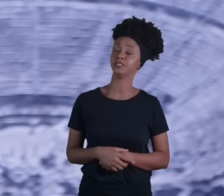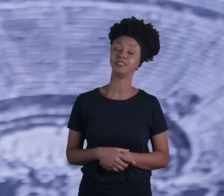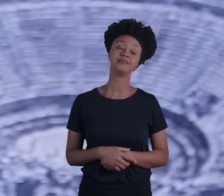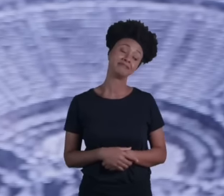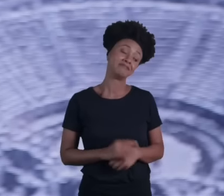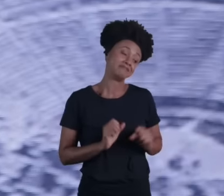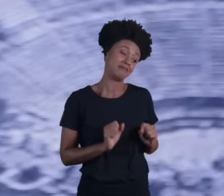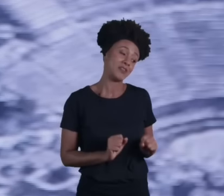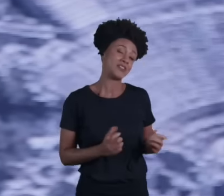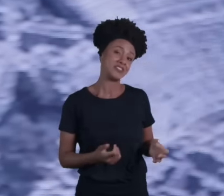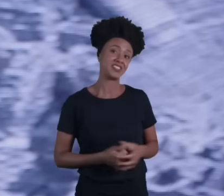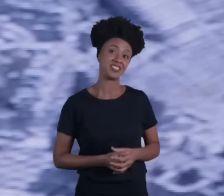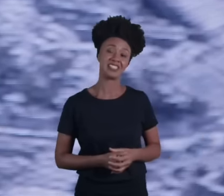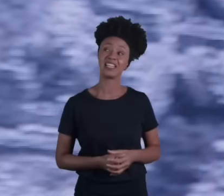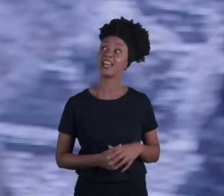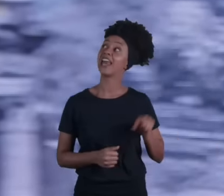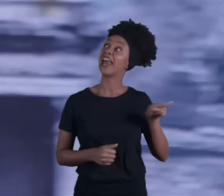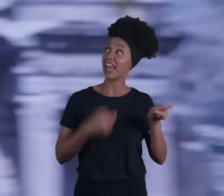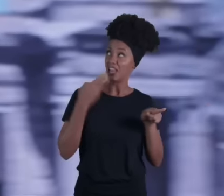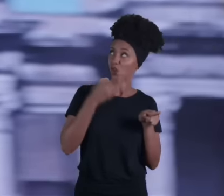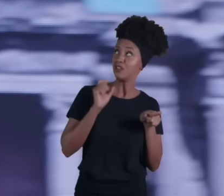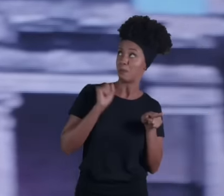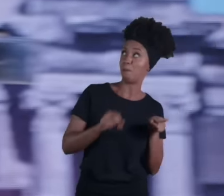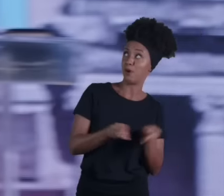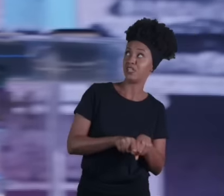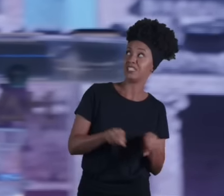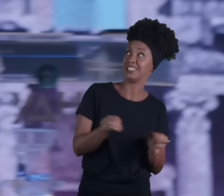Pode. Posso levar também esse docinho?